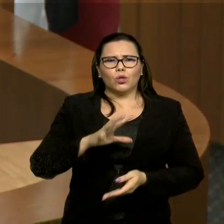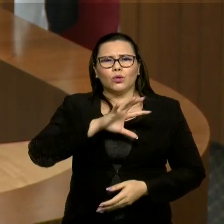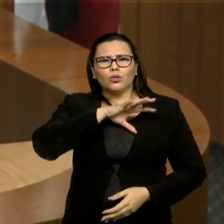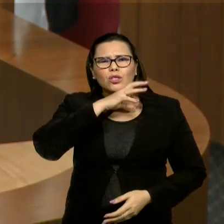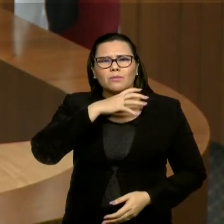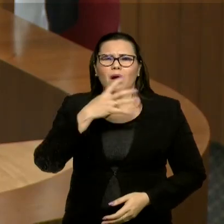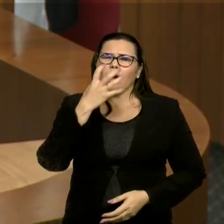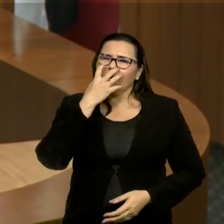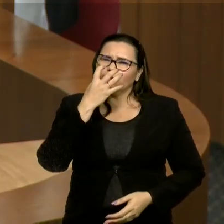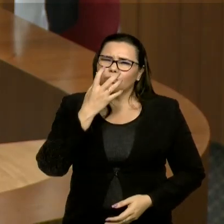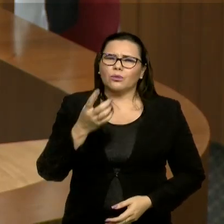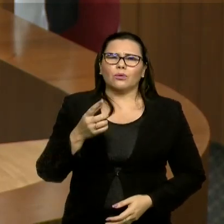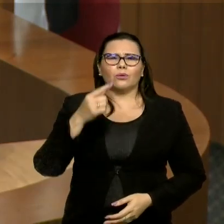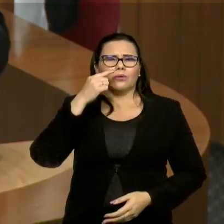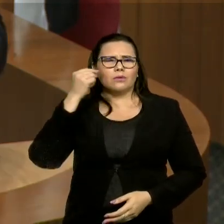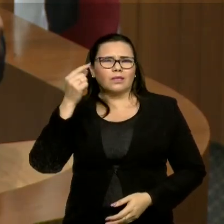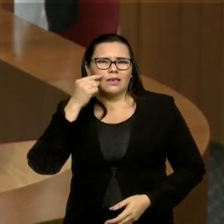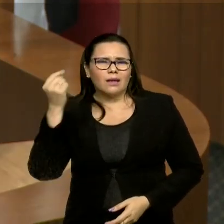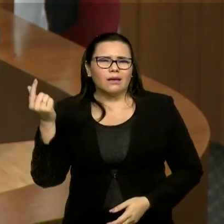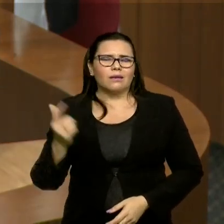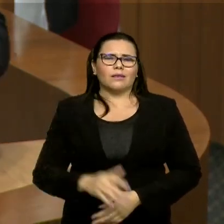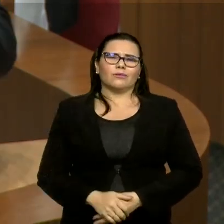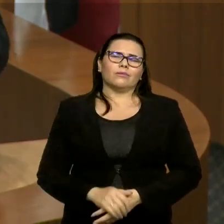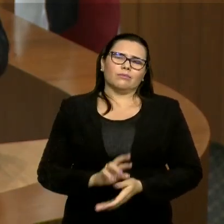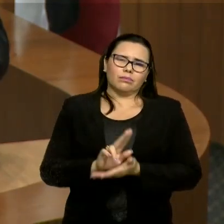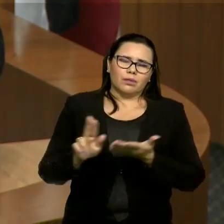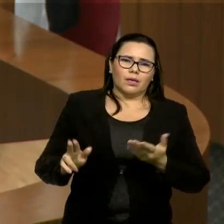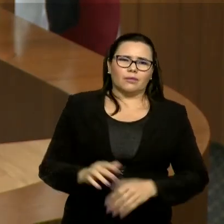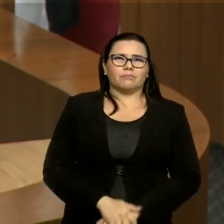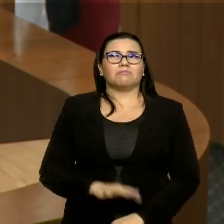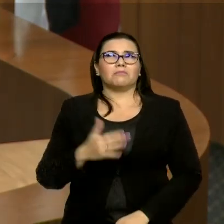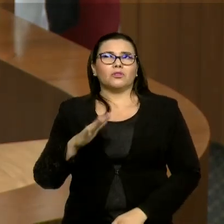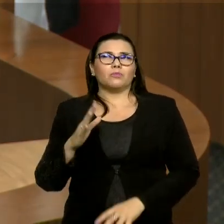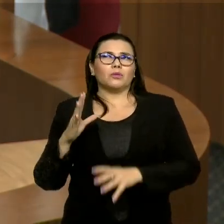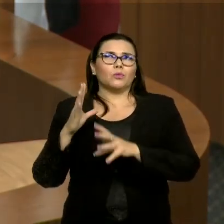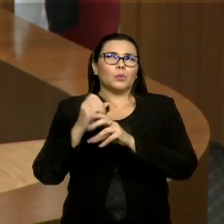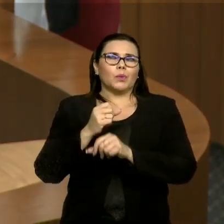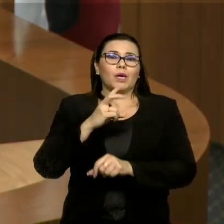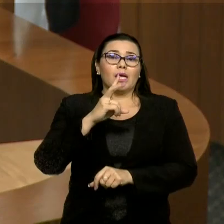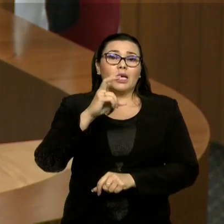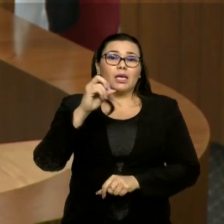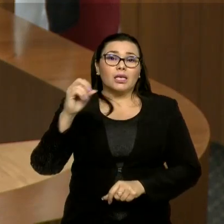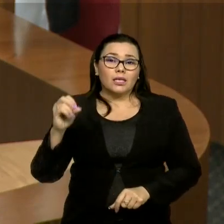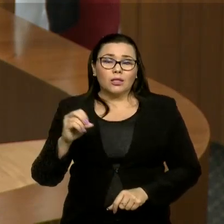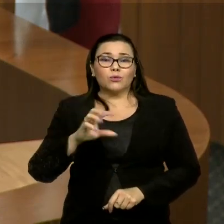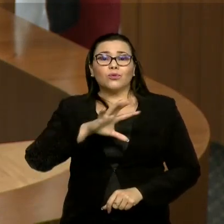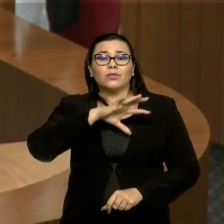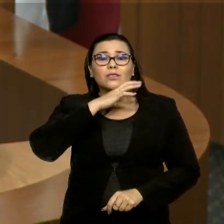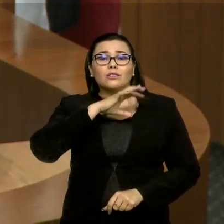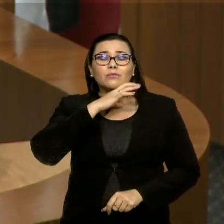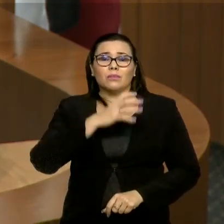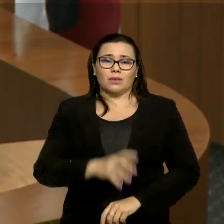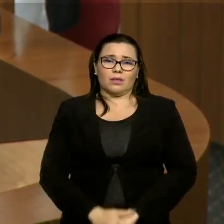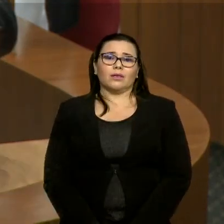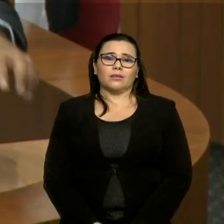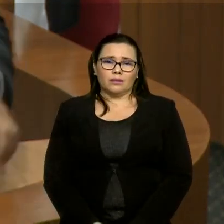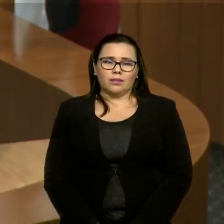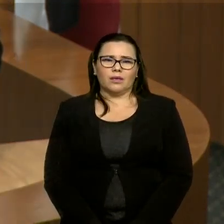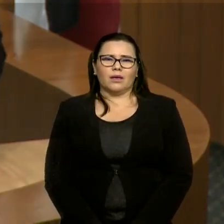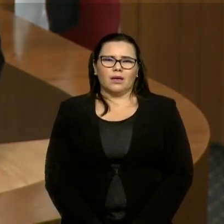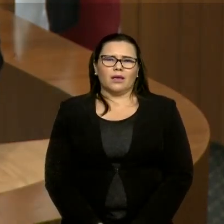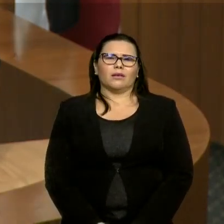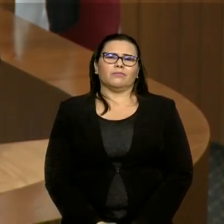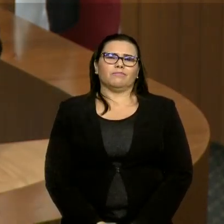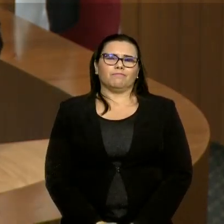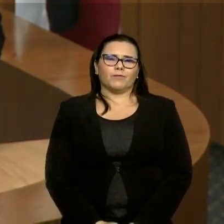Aproximadamente quase 500 animais passaram pelo centro de triagem que nós